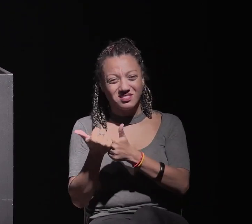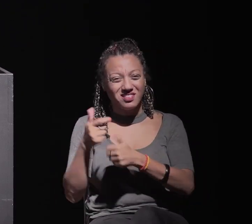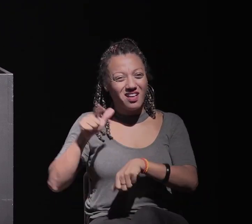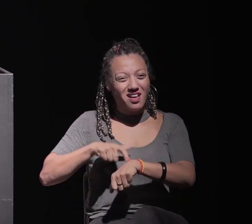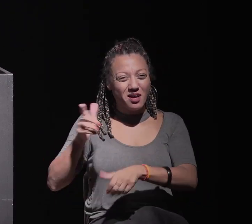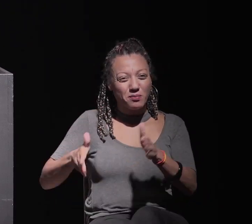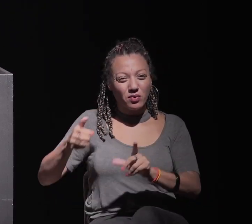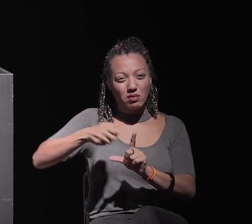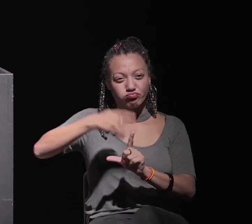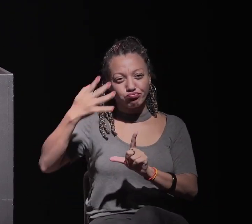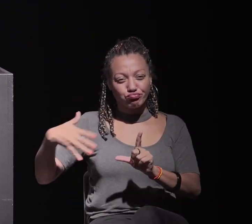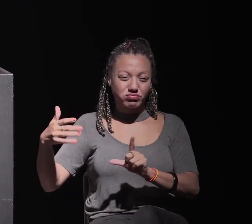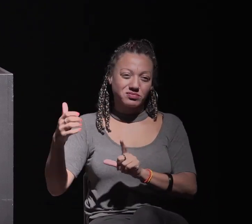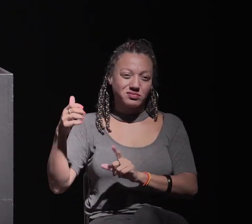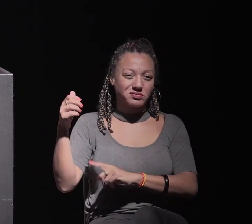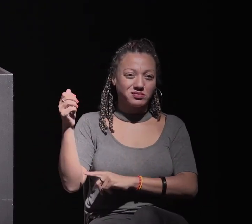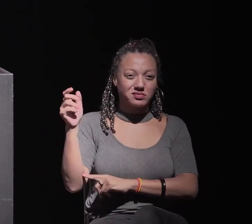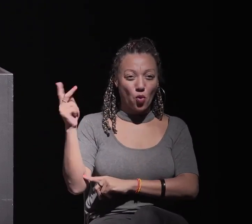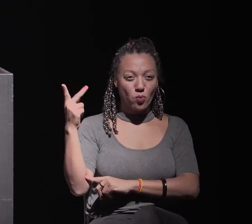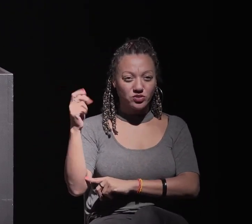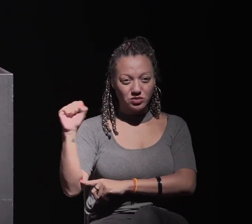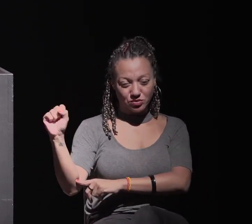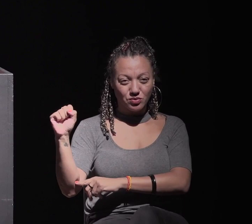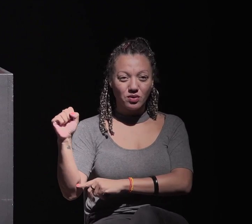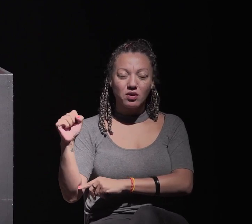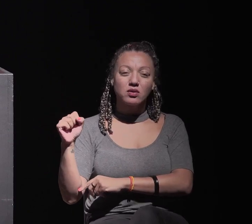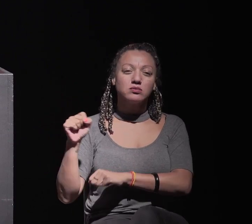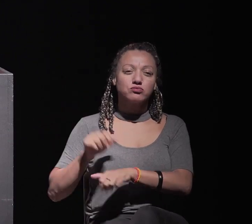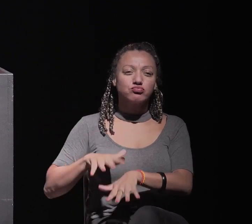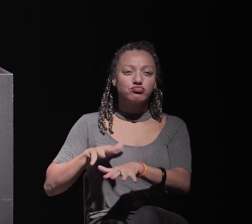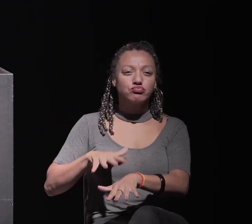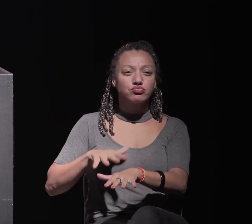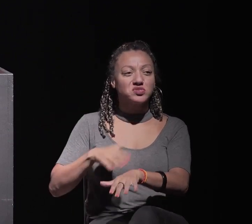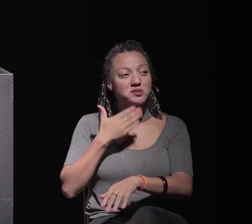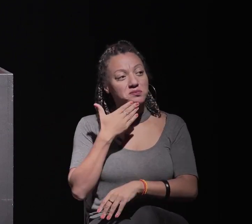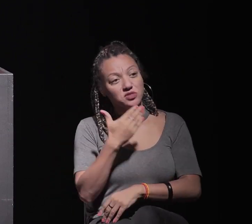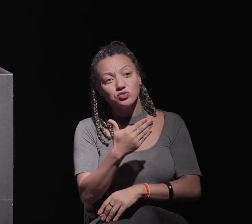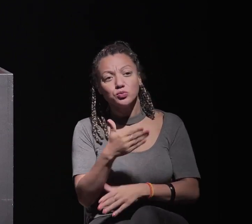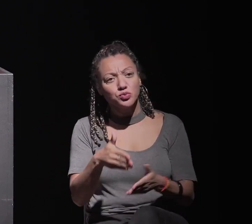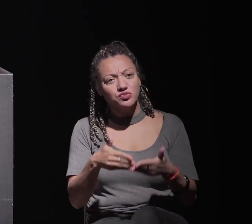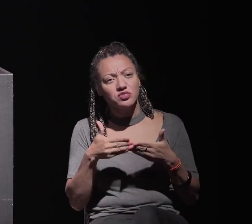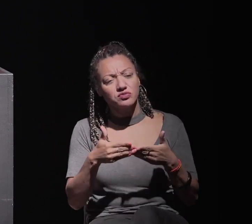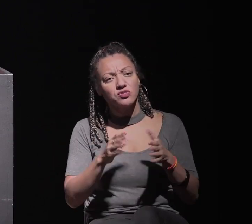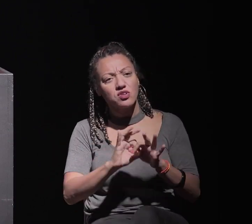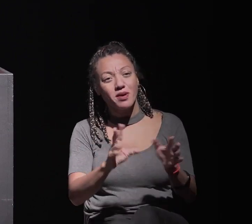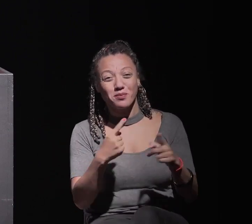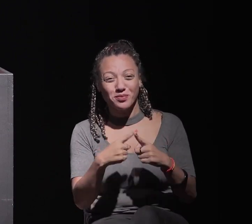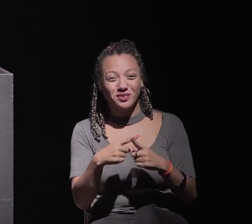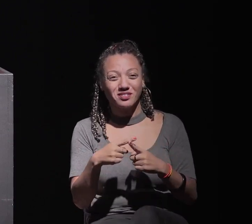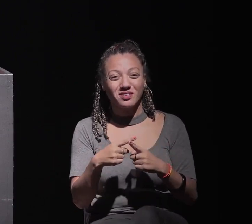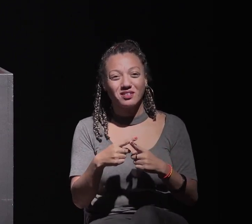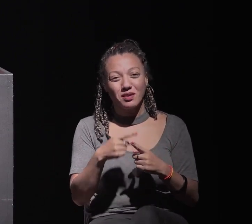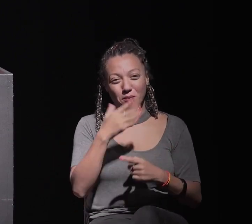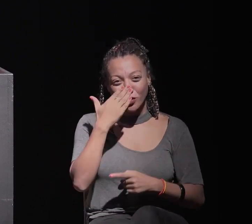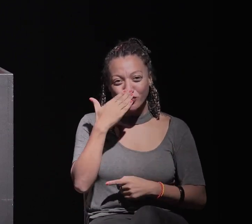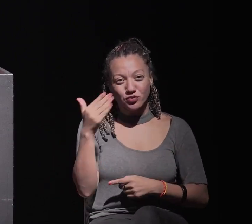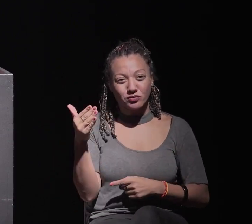época foram às ruas para poder pedir a liberação daquelas que foram presas no exercício de sua profissão, a prostituição, a saber,